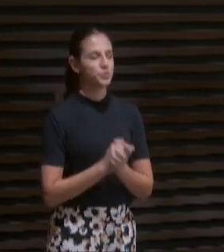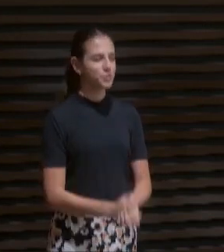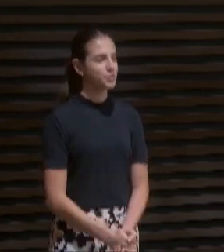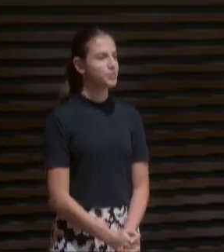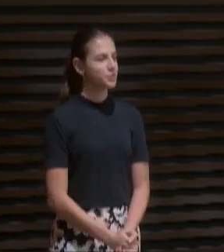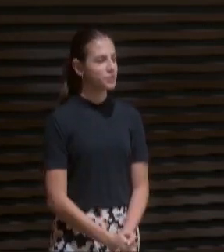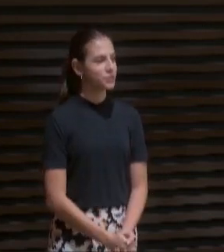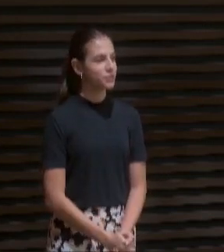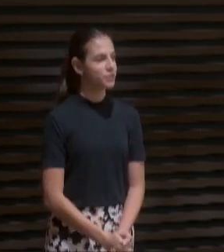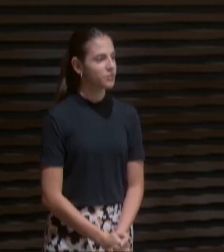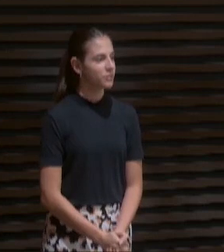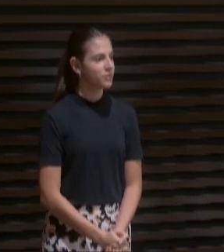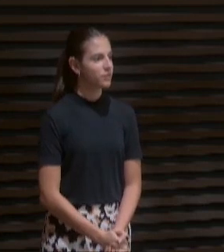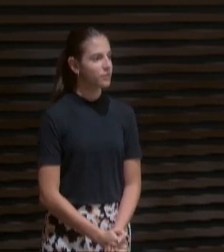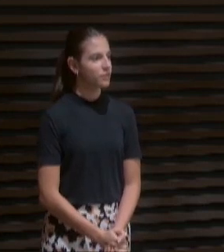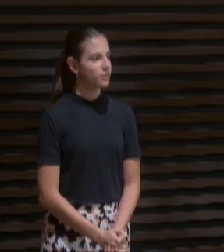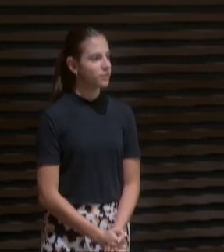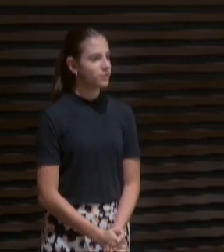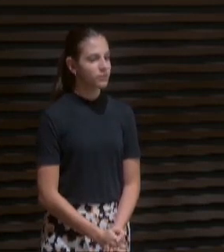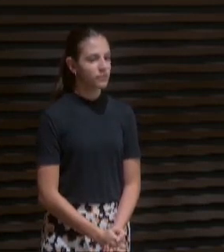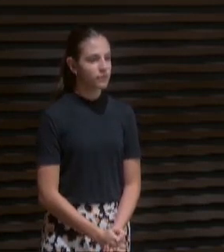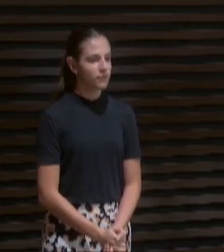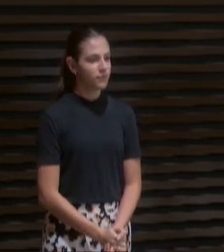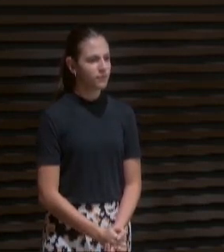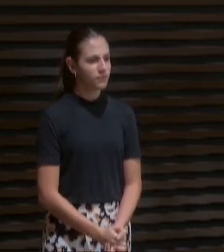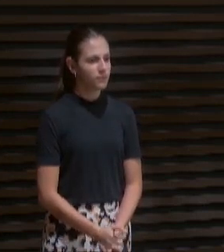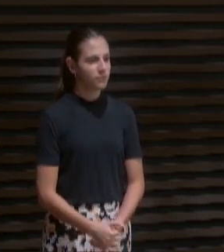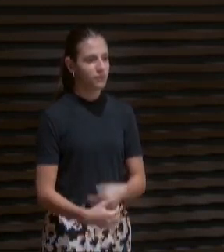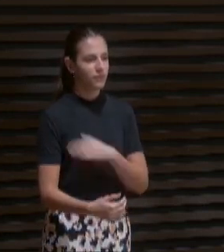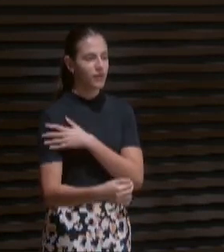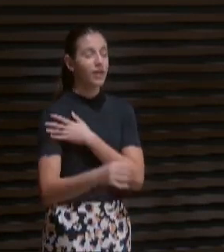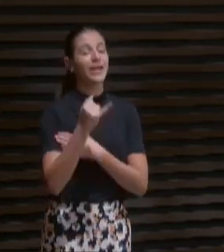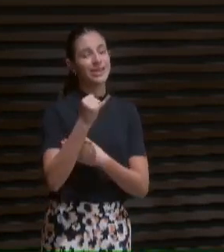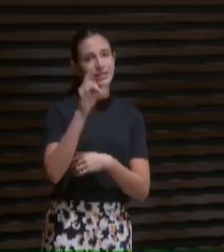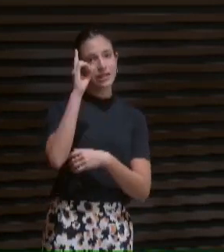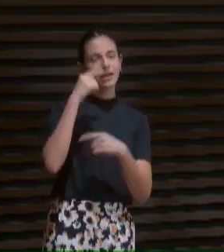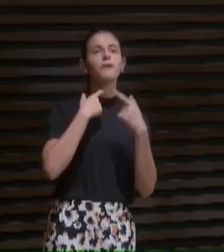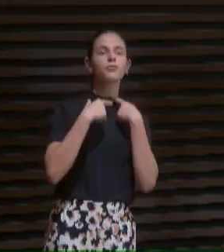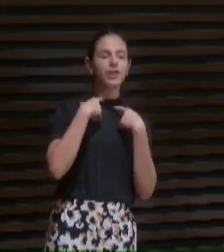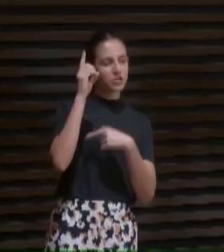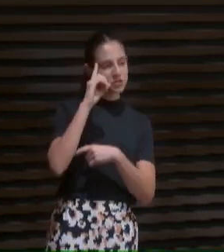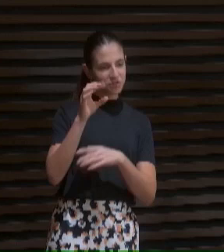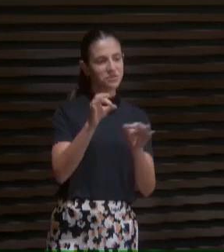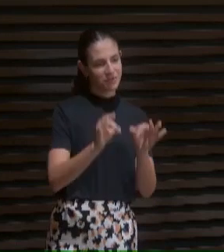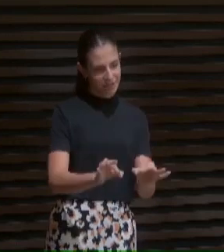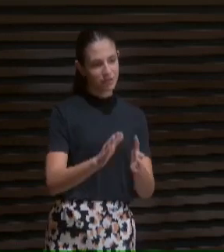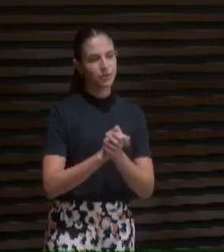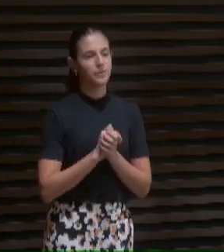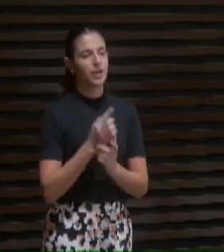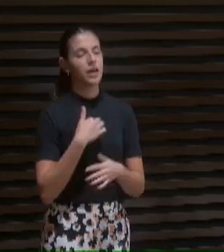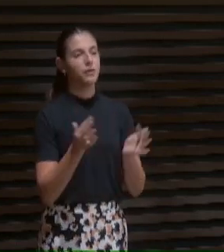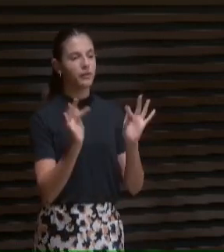A não ser que ele queira que ela fique sem. Mas se for da vontade dele. O que eu quero... Eu vou terminar aqui, meus irmãos.